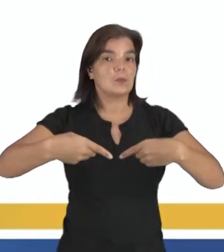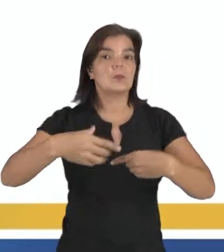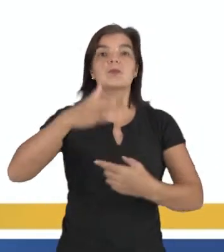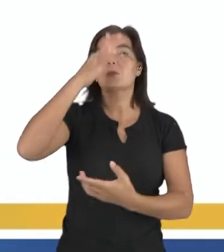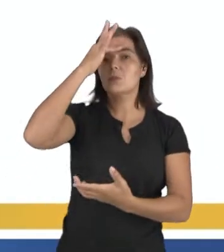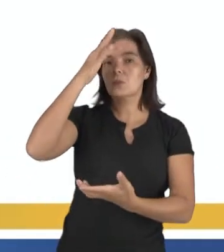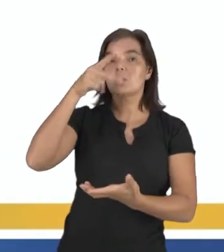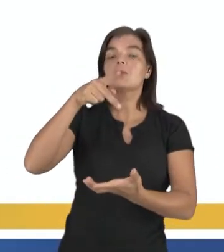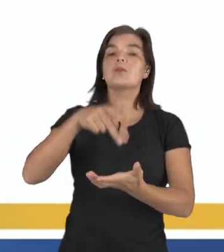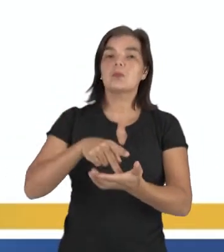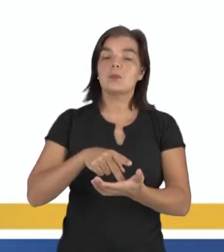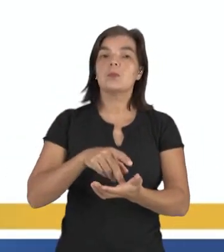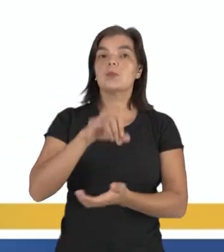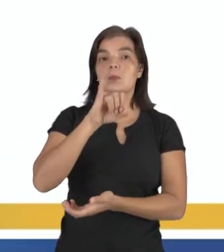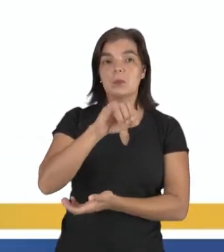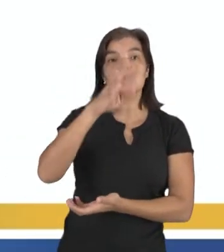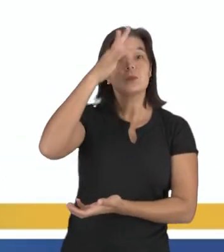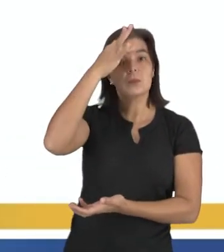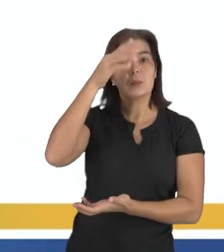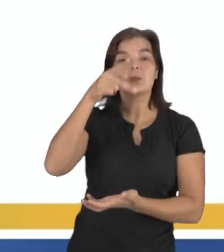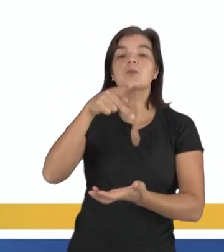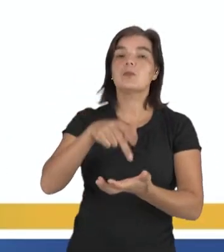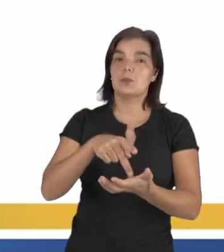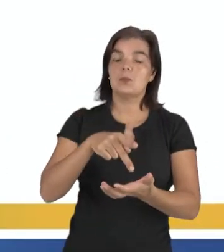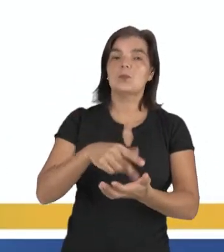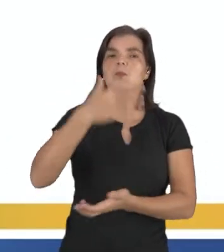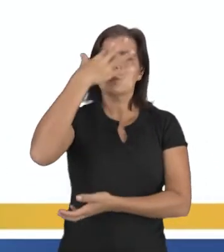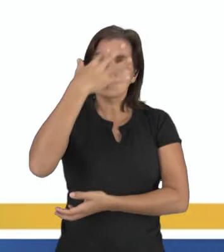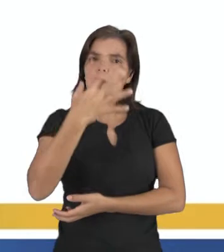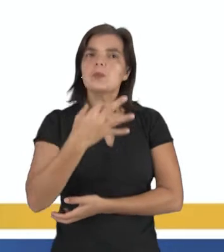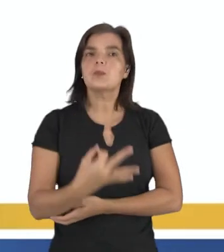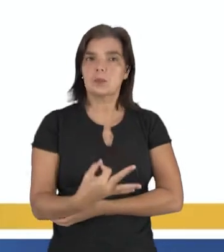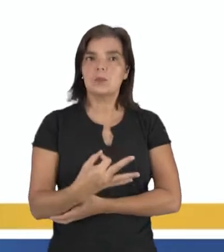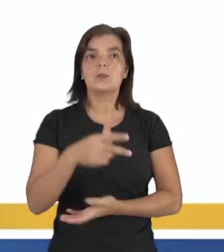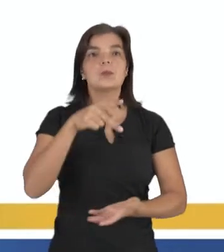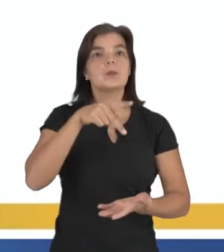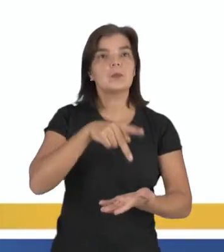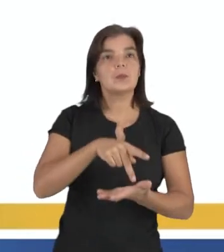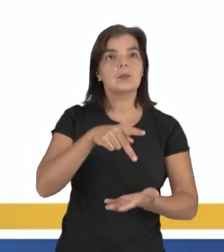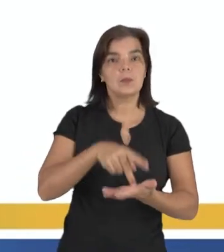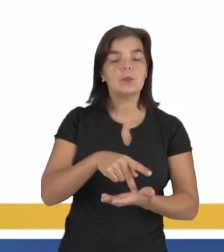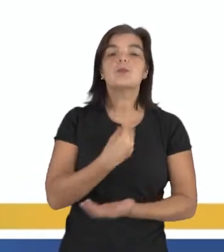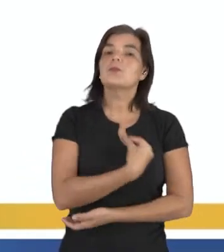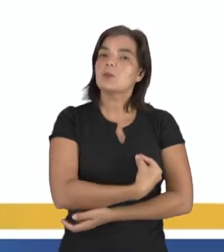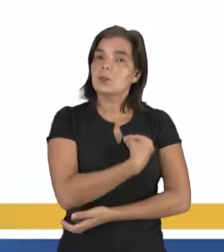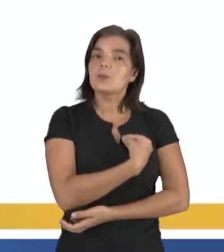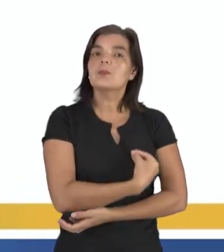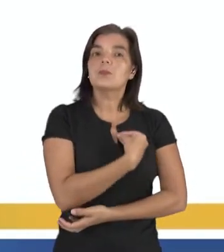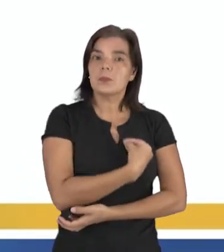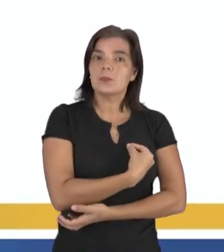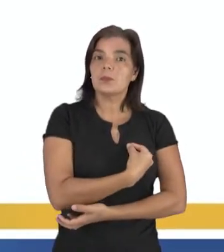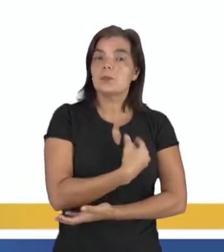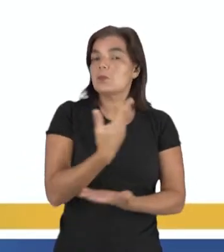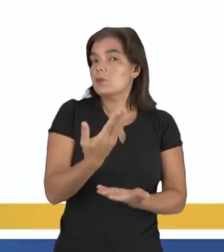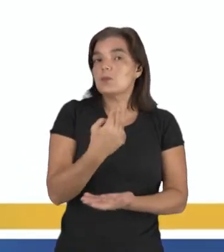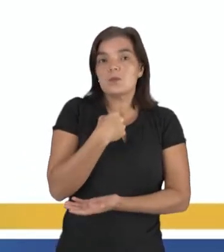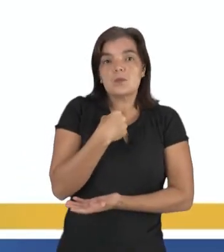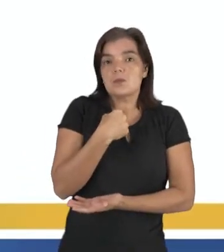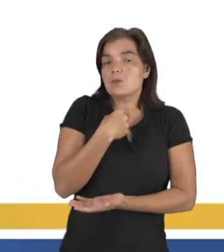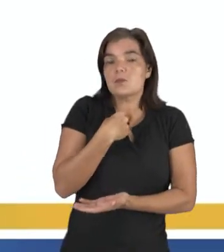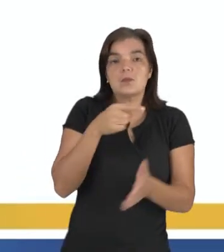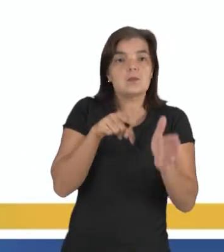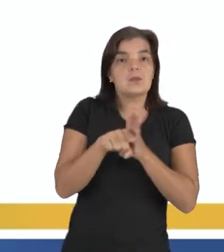ao dogmatismo, se o dogmático é aquele que afirma a verdade, ela existe e ela não pode